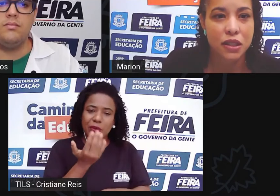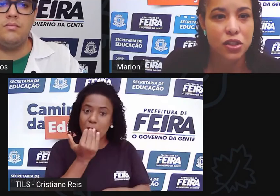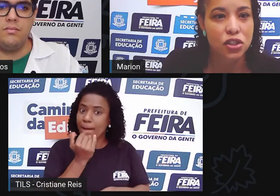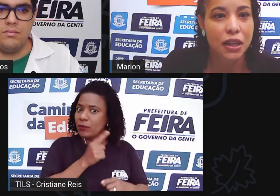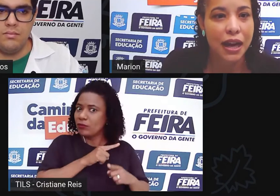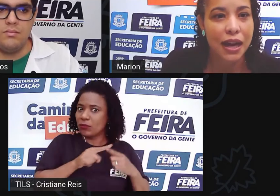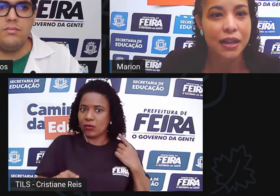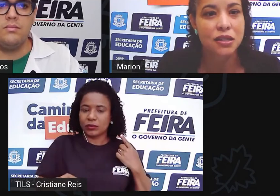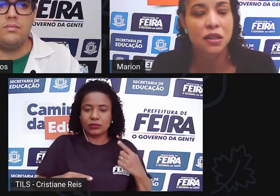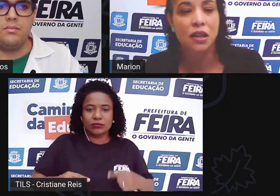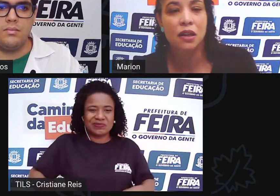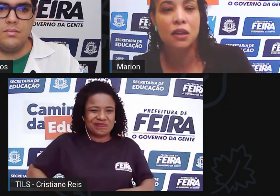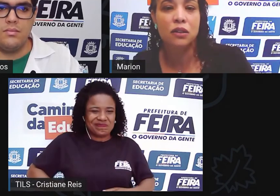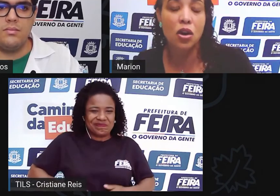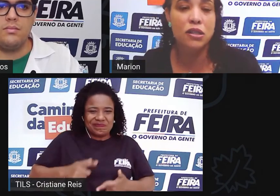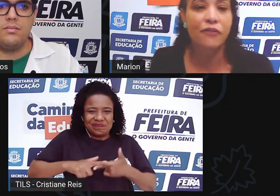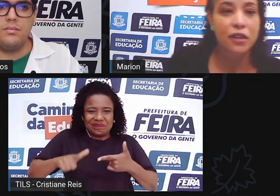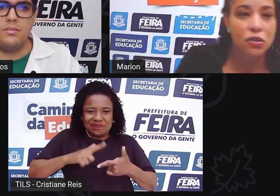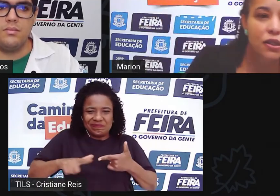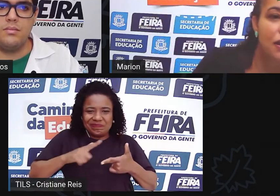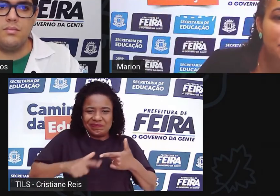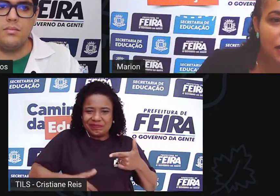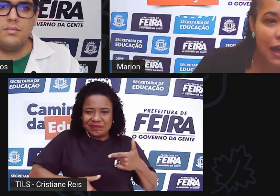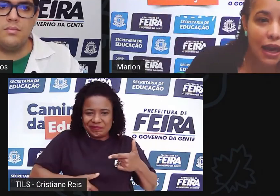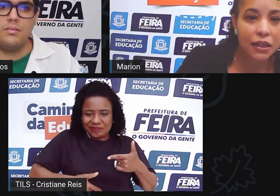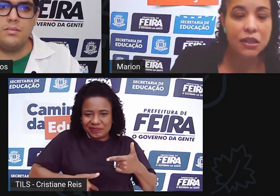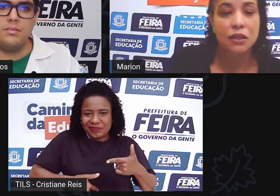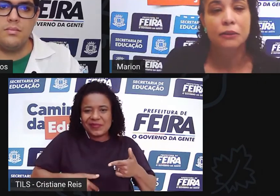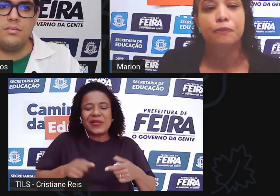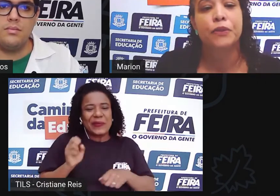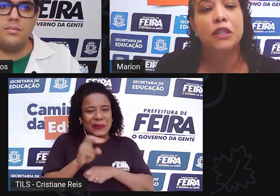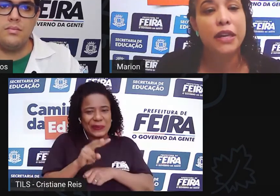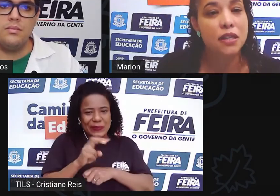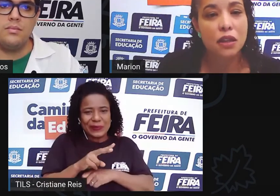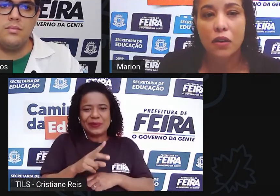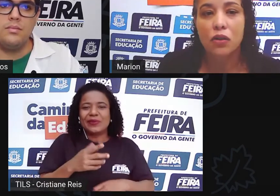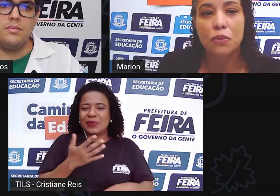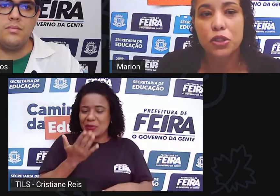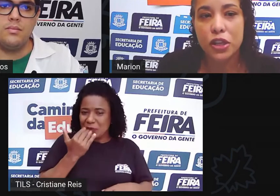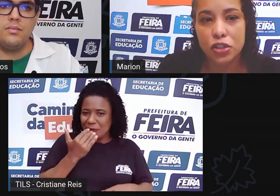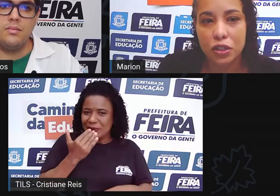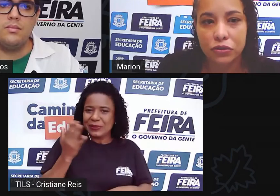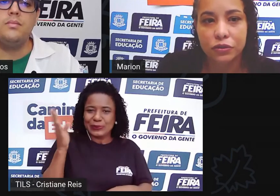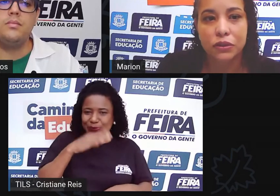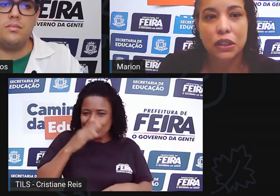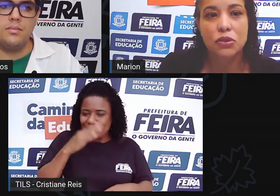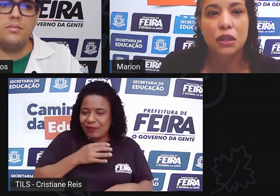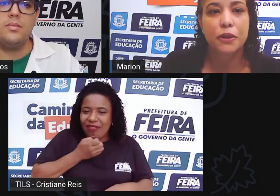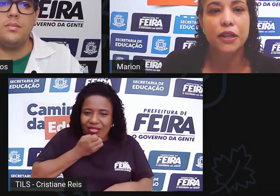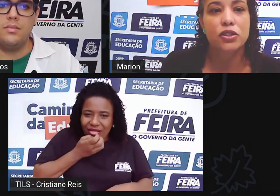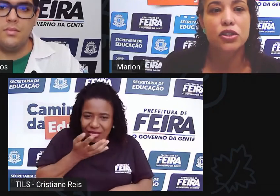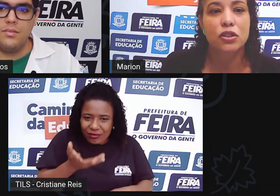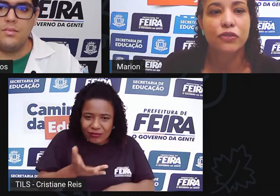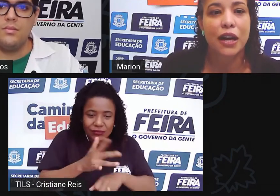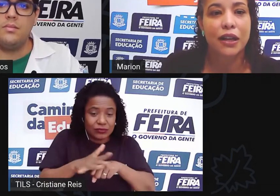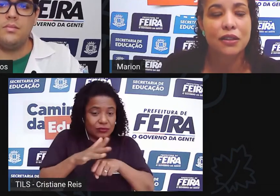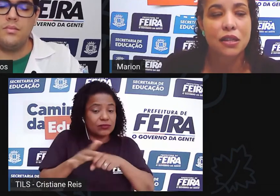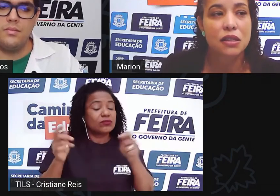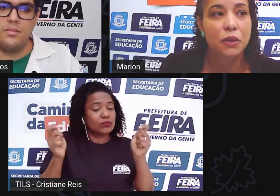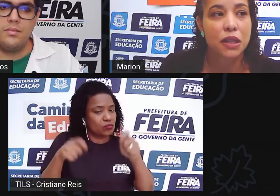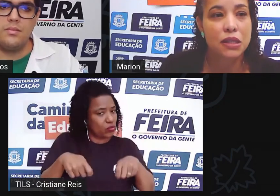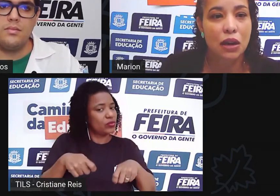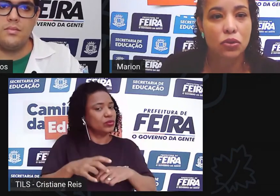infecções intestinais, toxinfecções alimentares, e esse não é o objetivo. Então, sempre que a gente